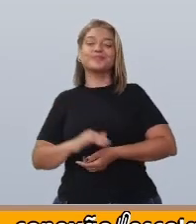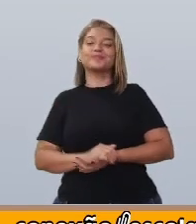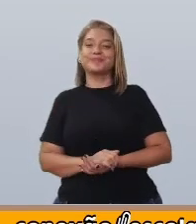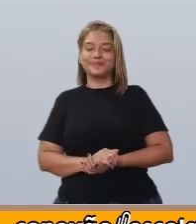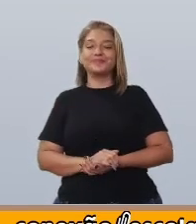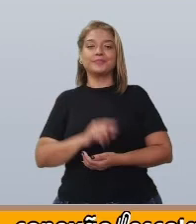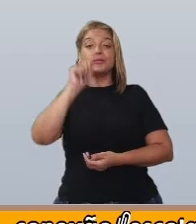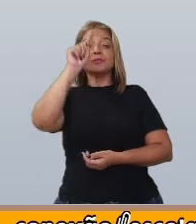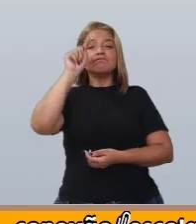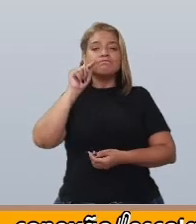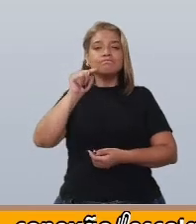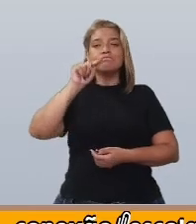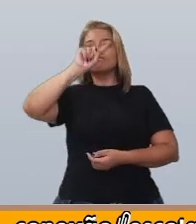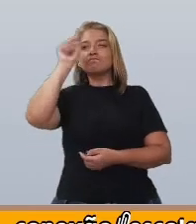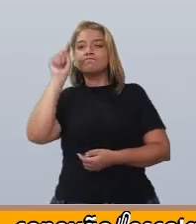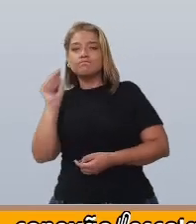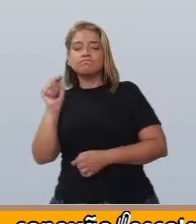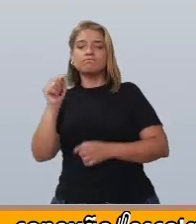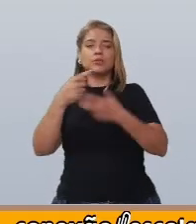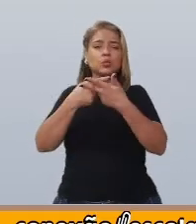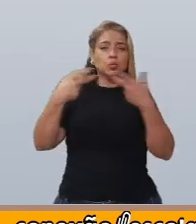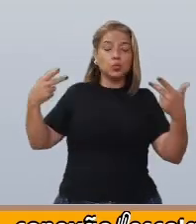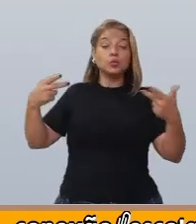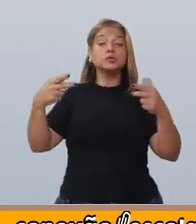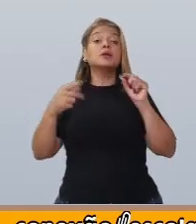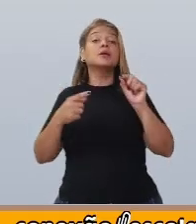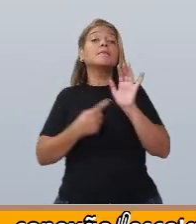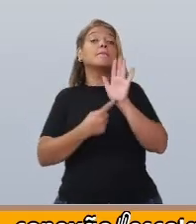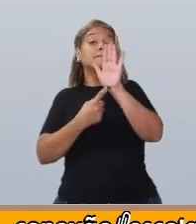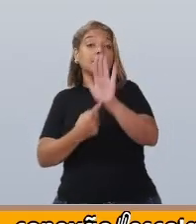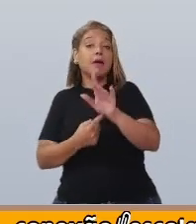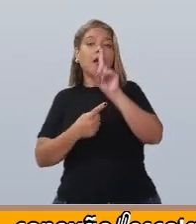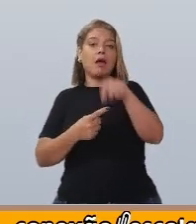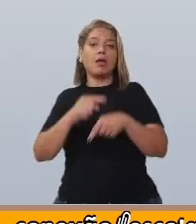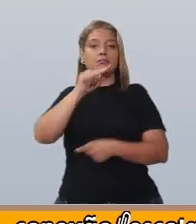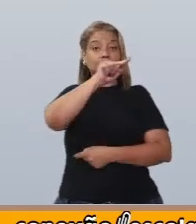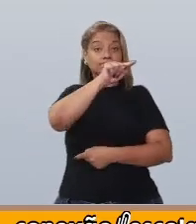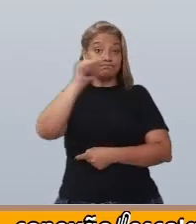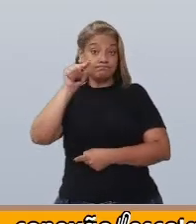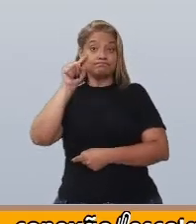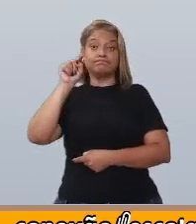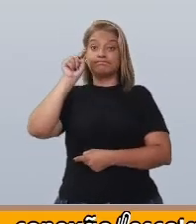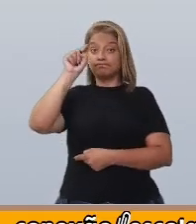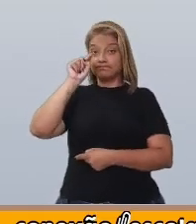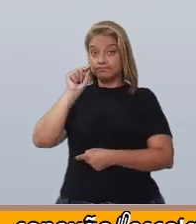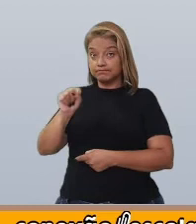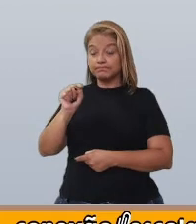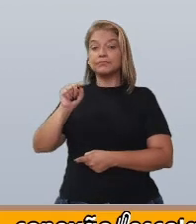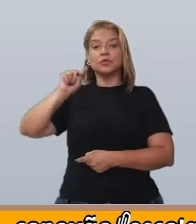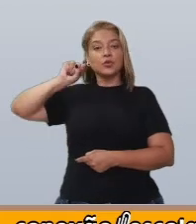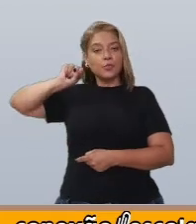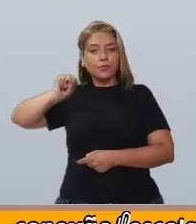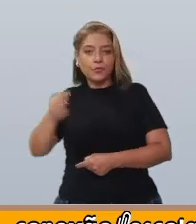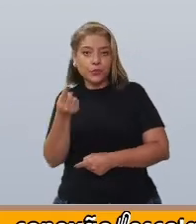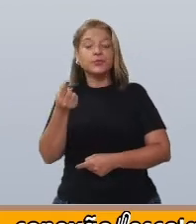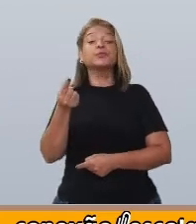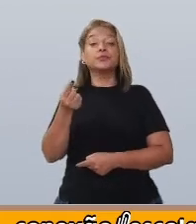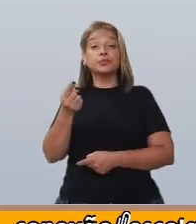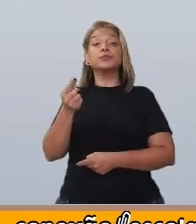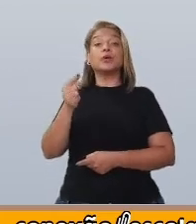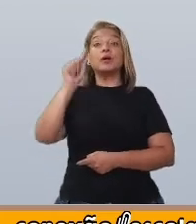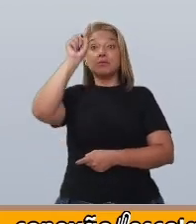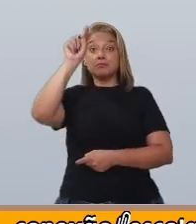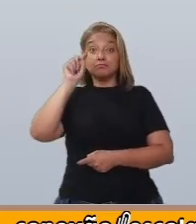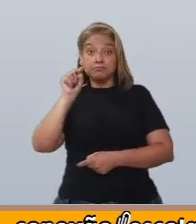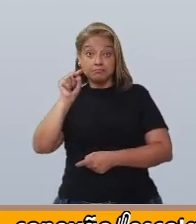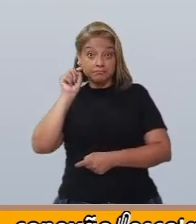Os sinais de pontuação que mais se destacam são travessão, dois pontos, ponto final, ponto